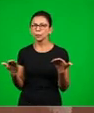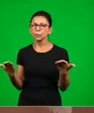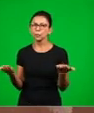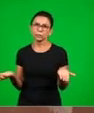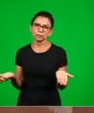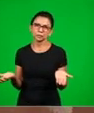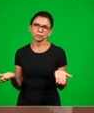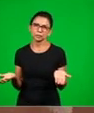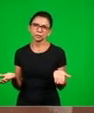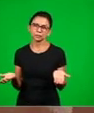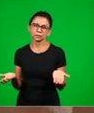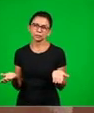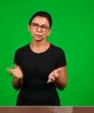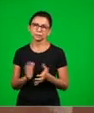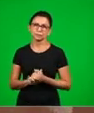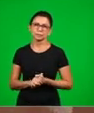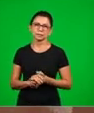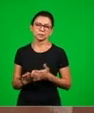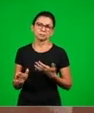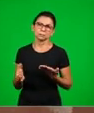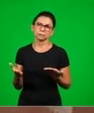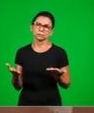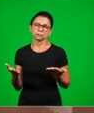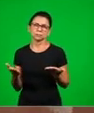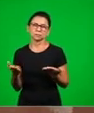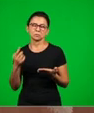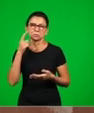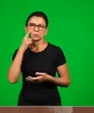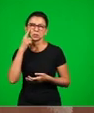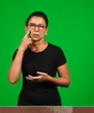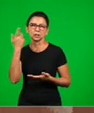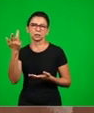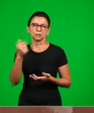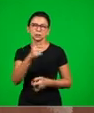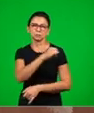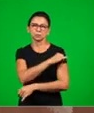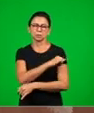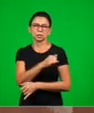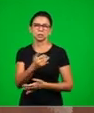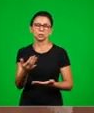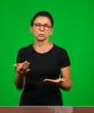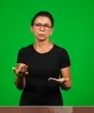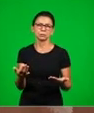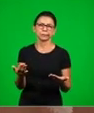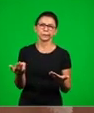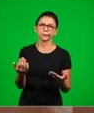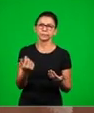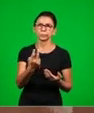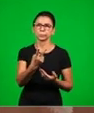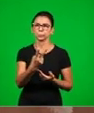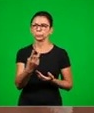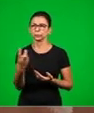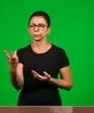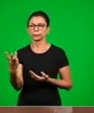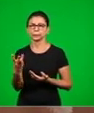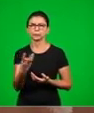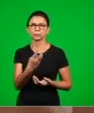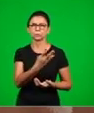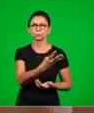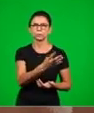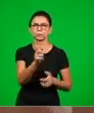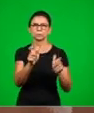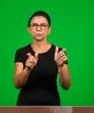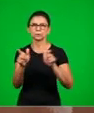não é possível. Eu citei alguns casos, um aqui no Recife, outros casos, 2 no Rio de Janeiro, outro na Belo Horizonte, Minas Gerais,